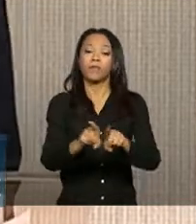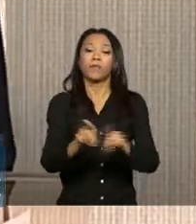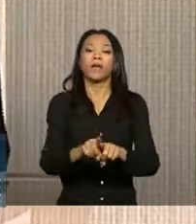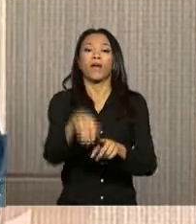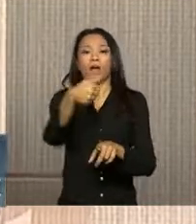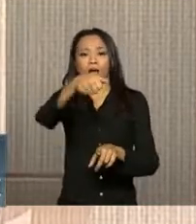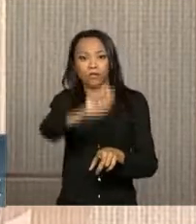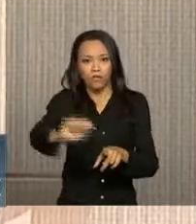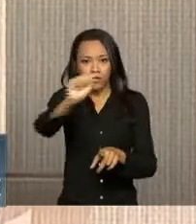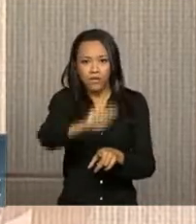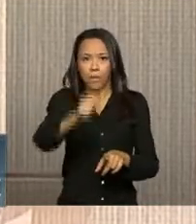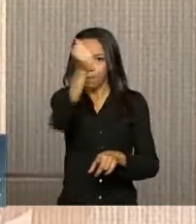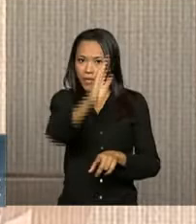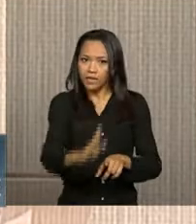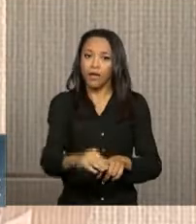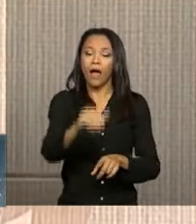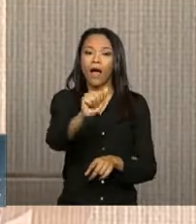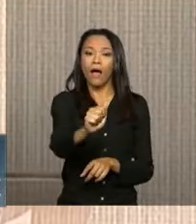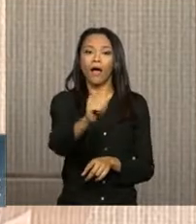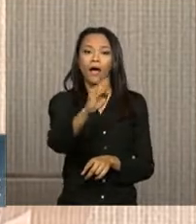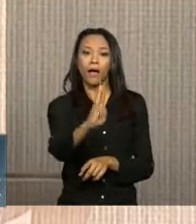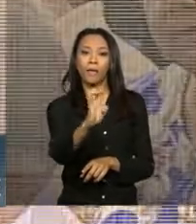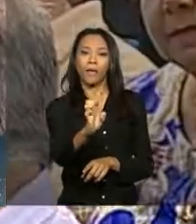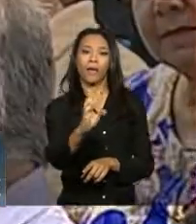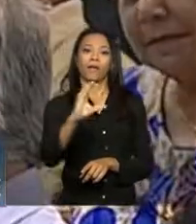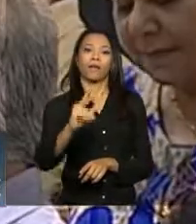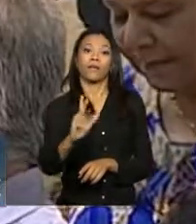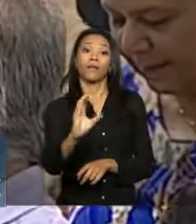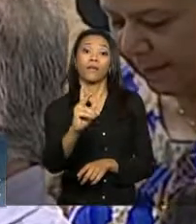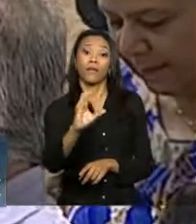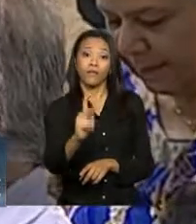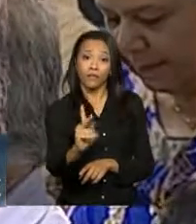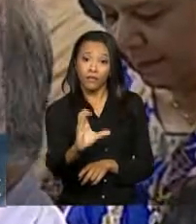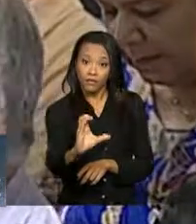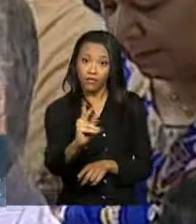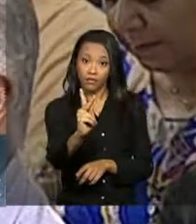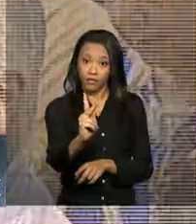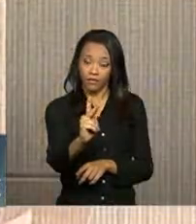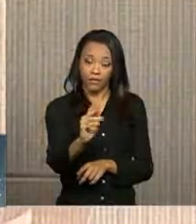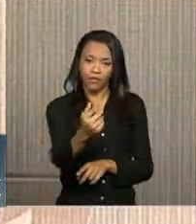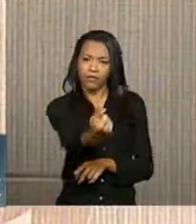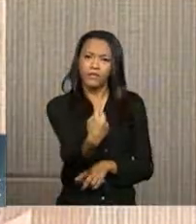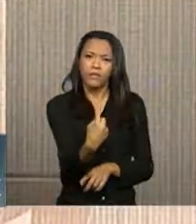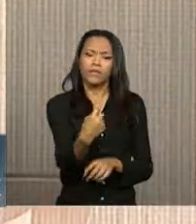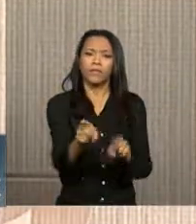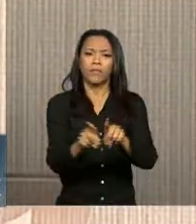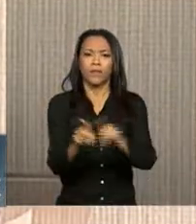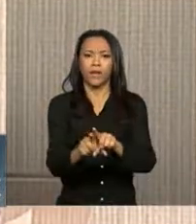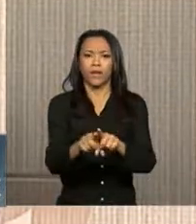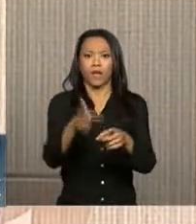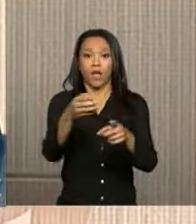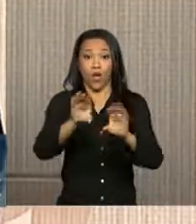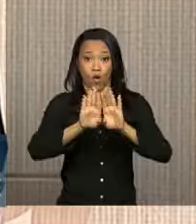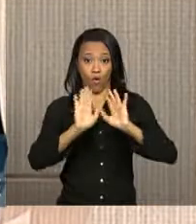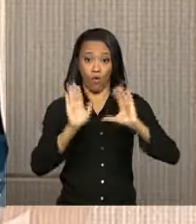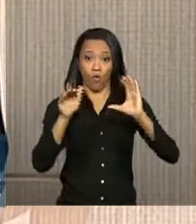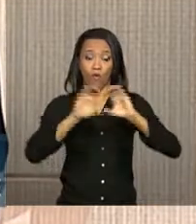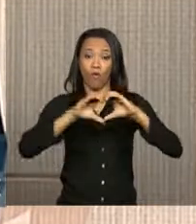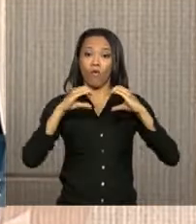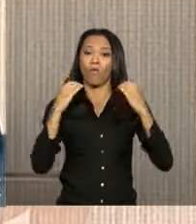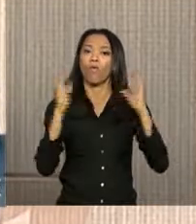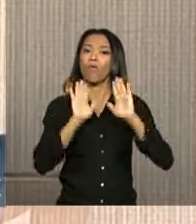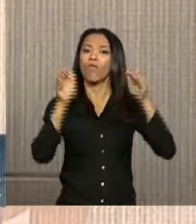educação e cultura abec jimena nunes da costa conferência nacional dos bispos do brasil